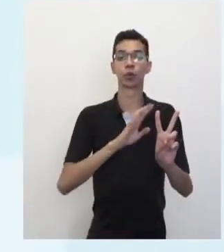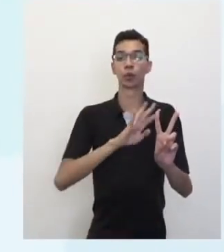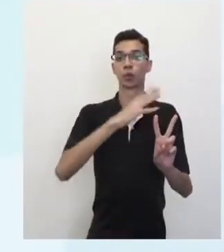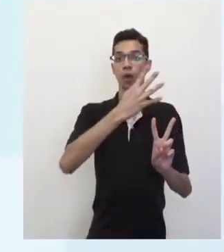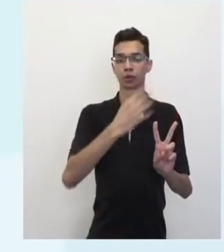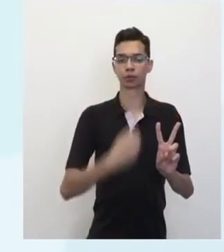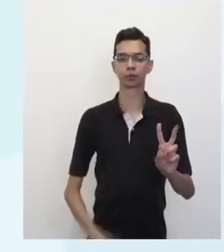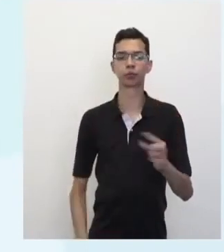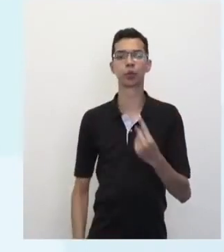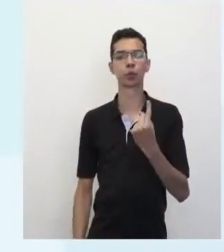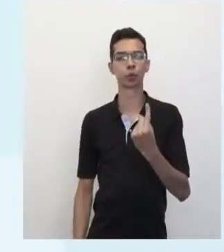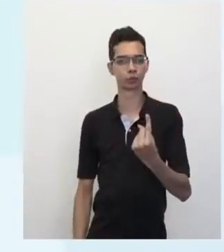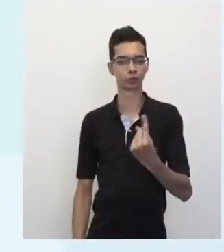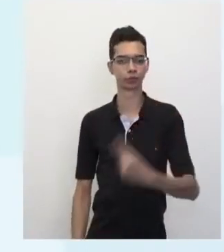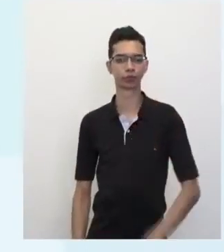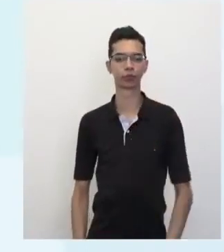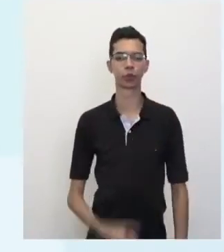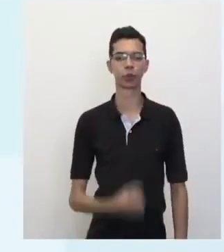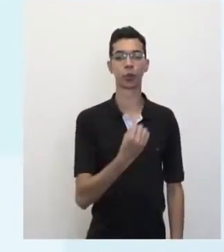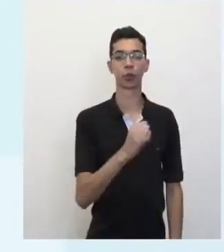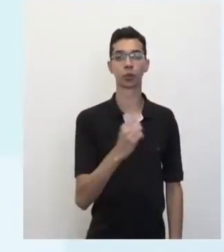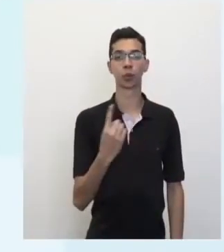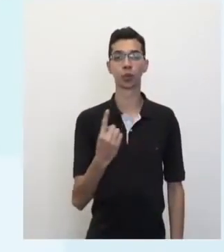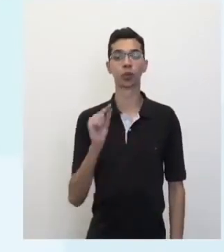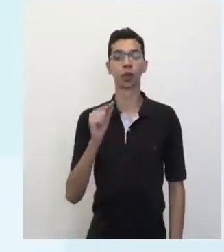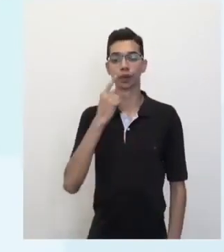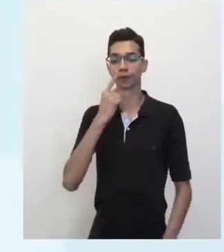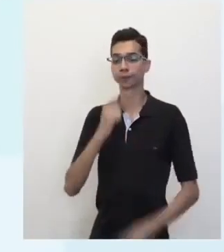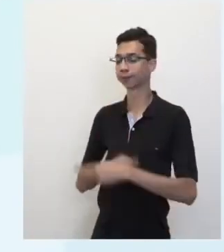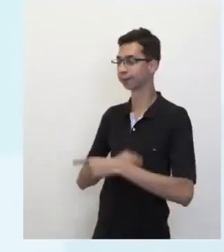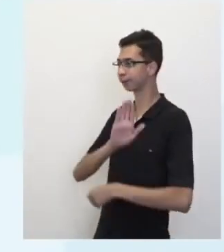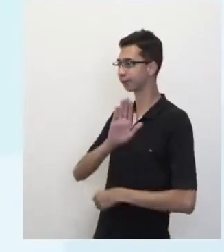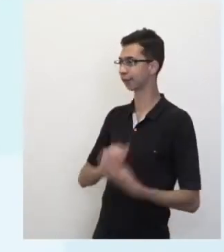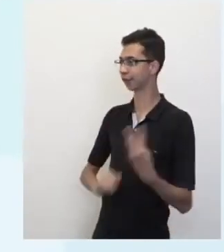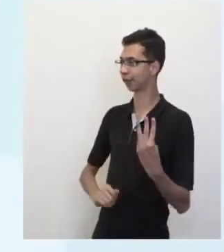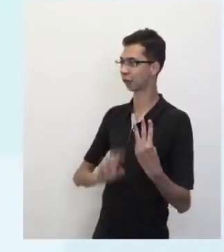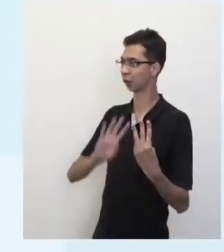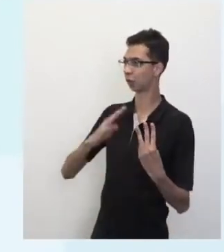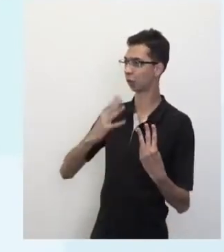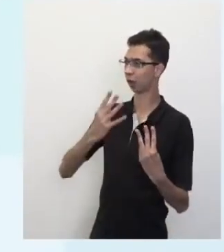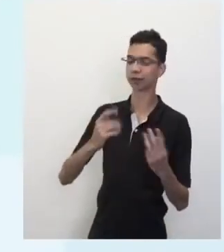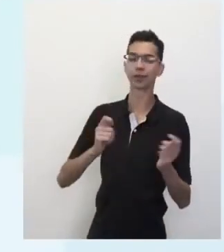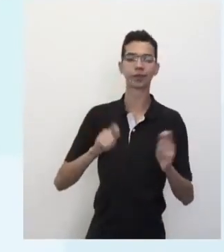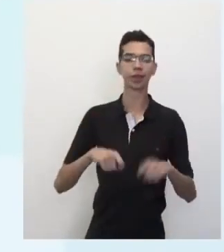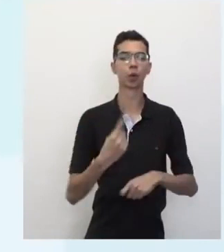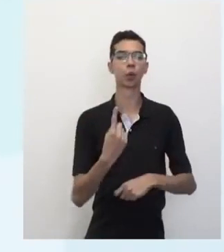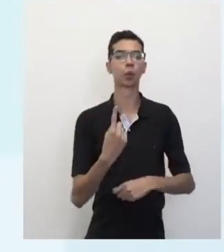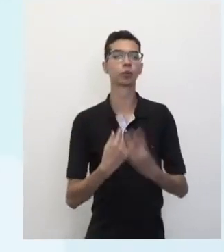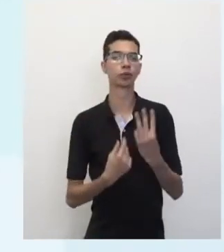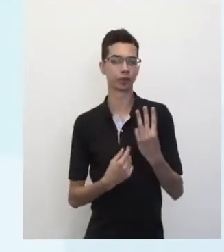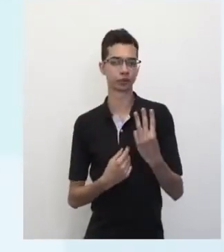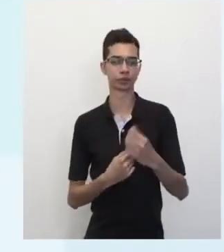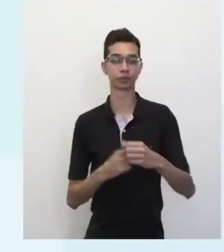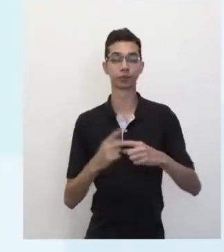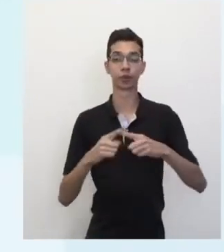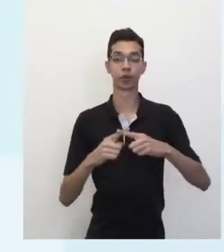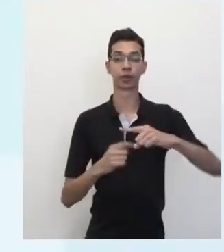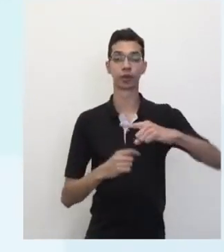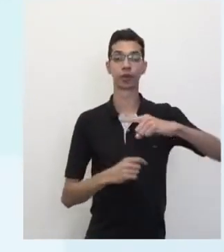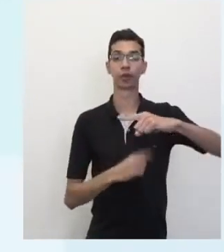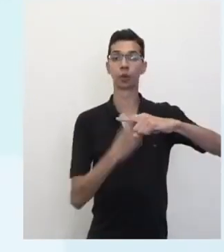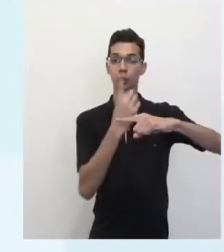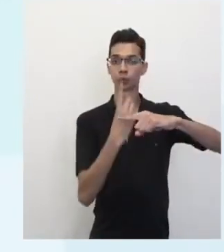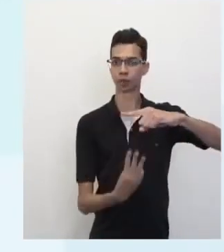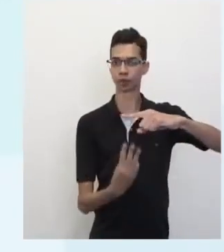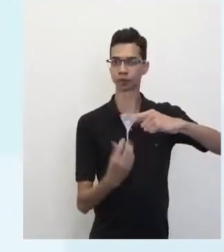que eu calculei aqui, ó, eu sei que é o 3 à quarta, deu o 3. Beleza? Deixa eu apagar aqui. Vai anotando aí no